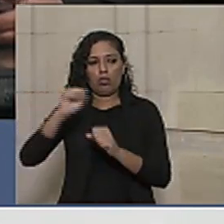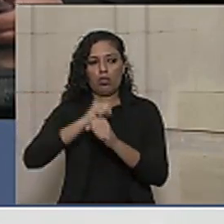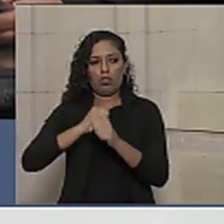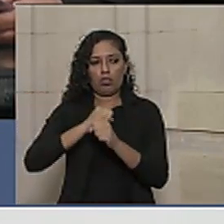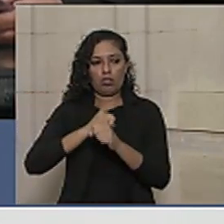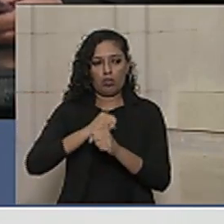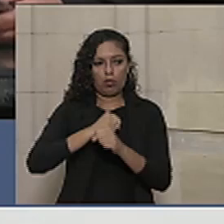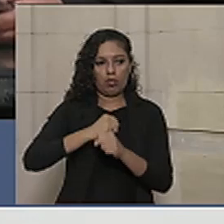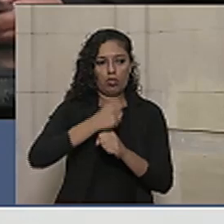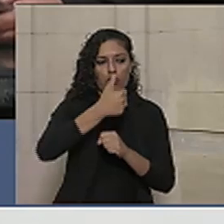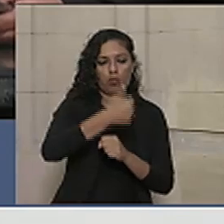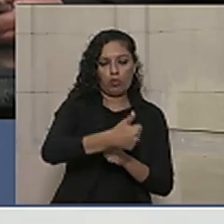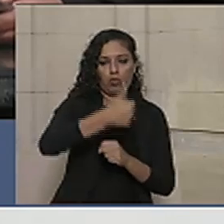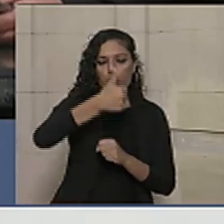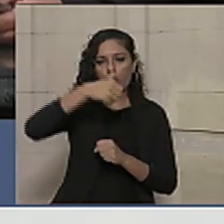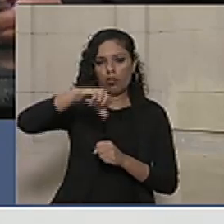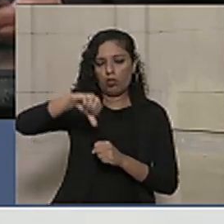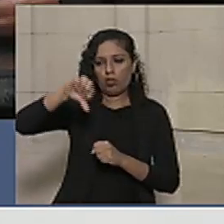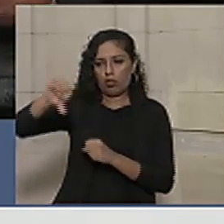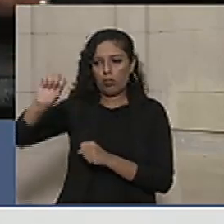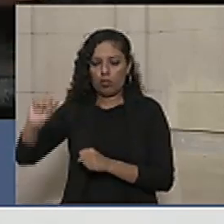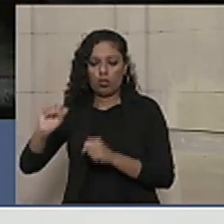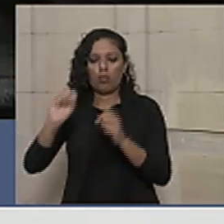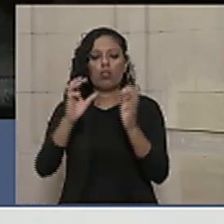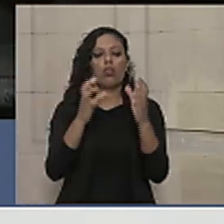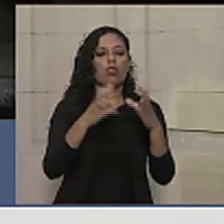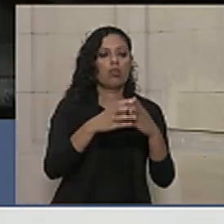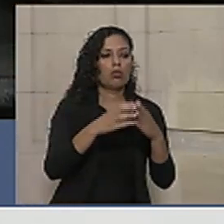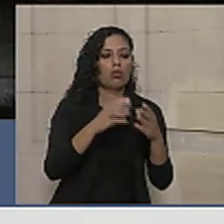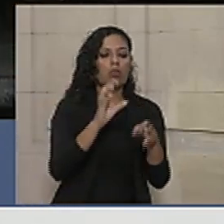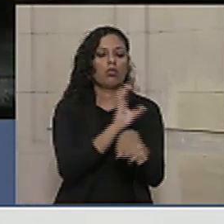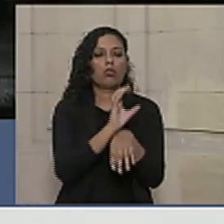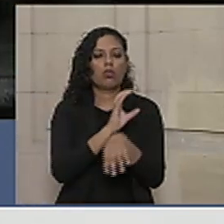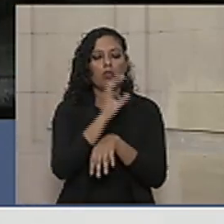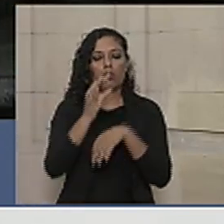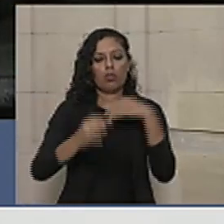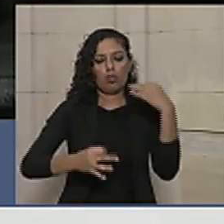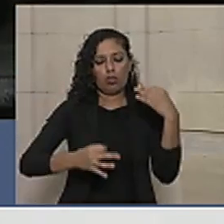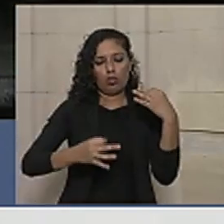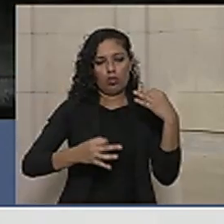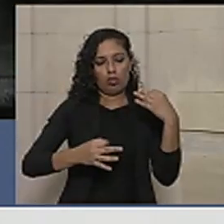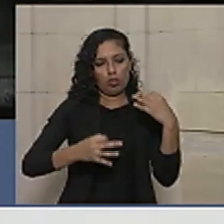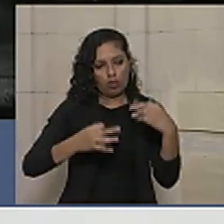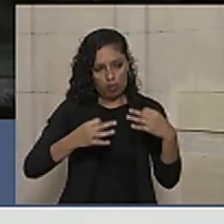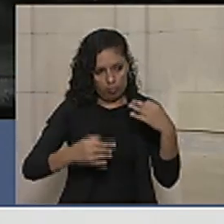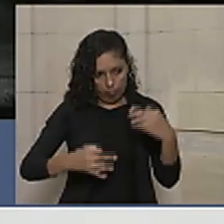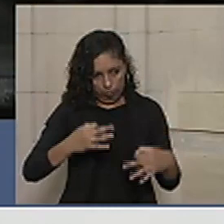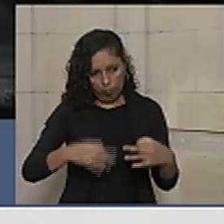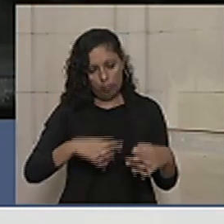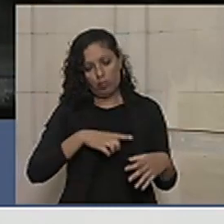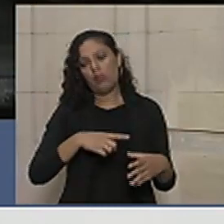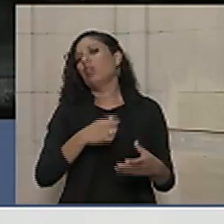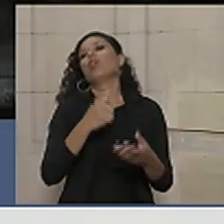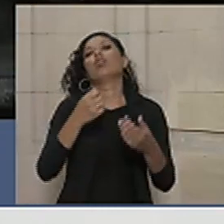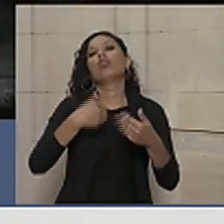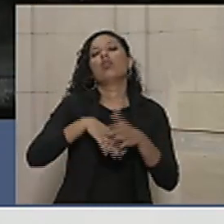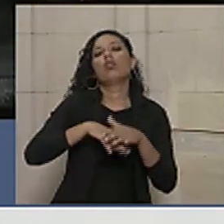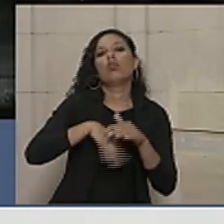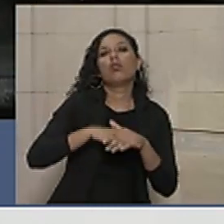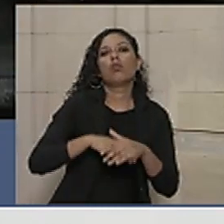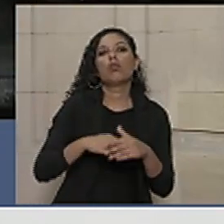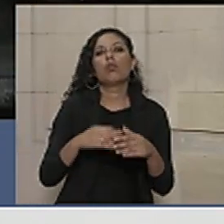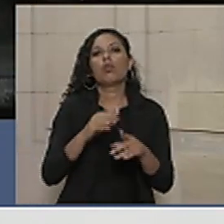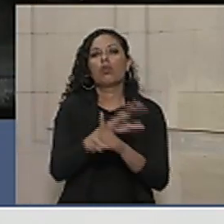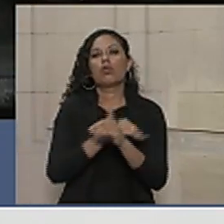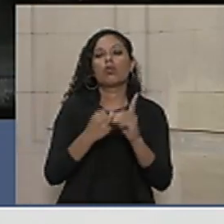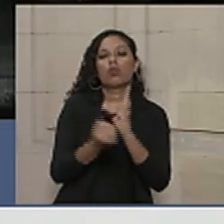1998. Pareceres das Comissões de Constituição e Justiça pela constitucionalidade. Esporte e lazer, favorável. Trabalho, legislação social e seguridade